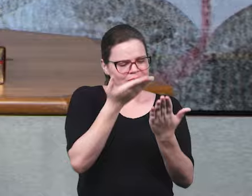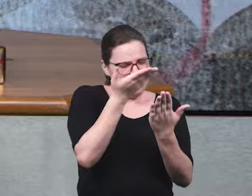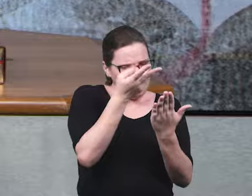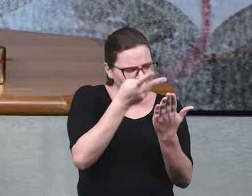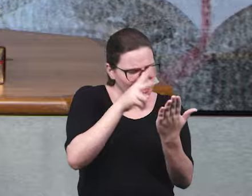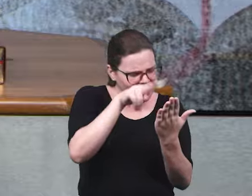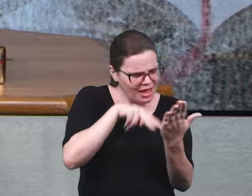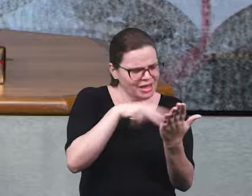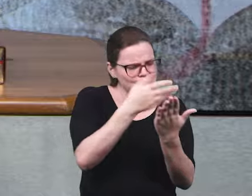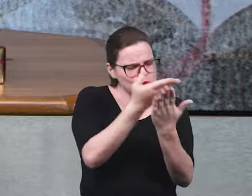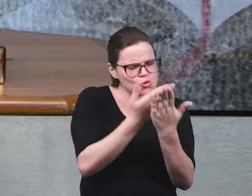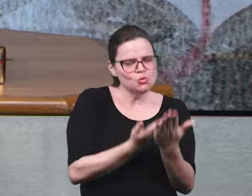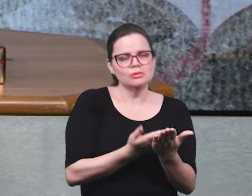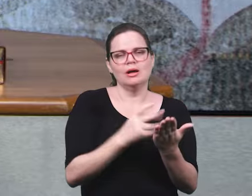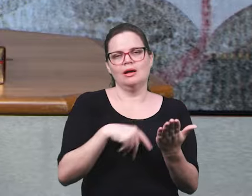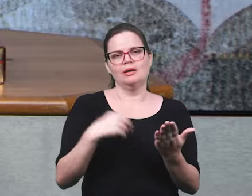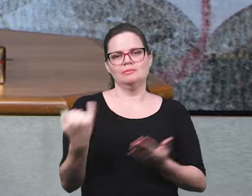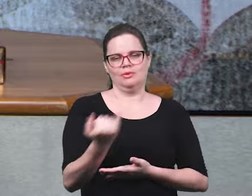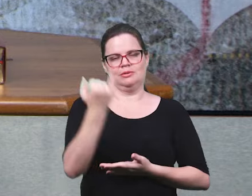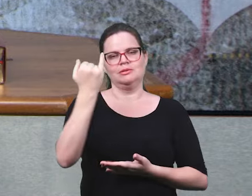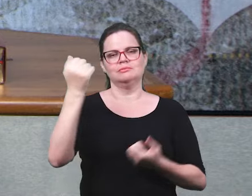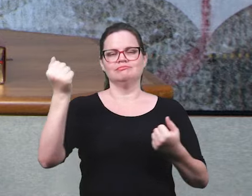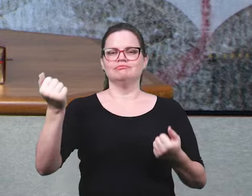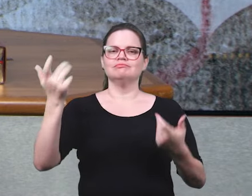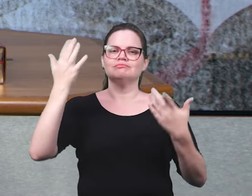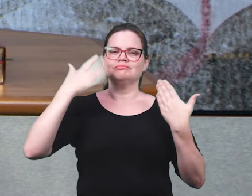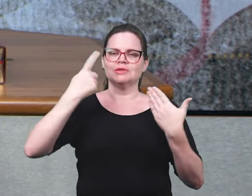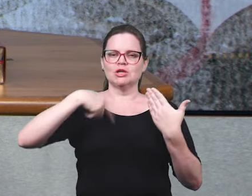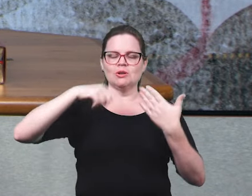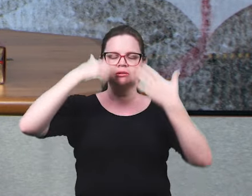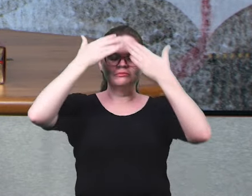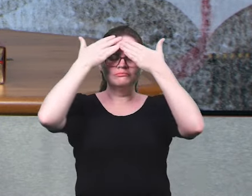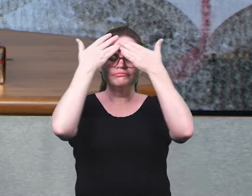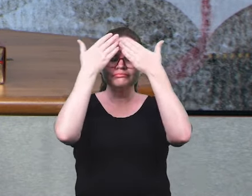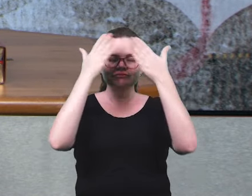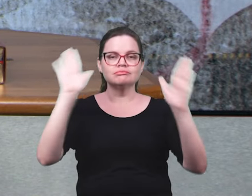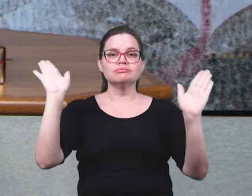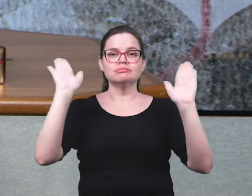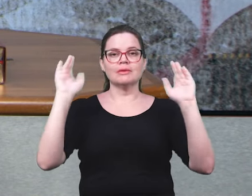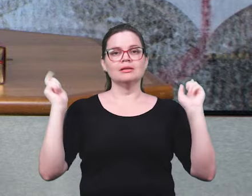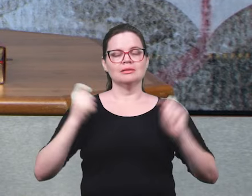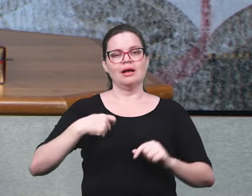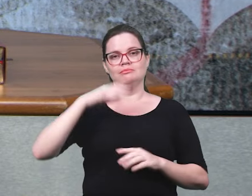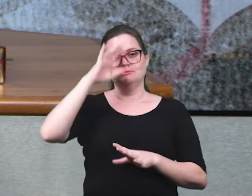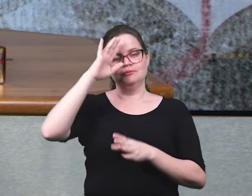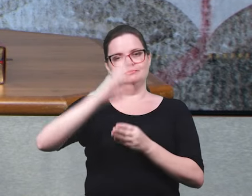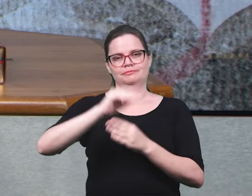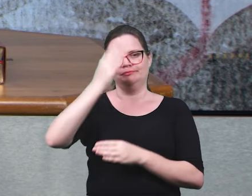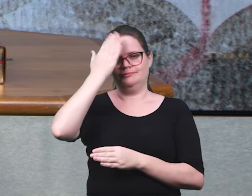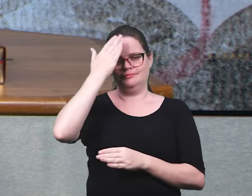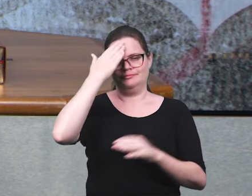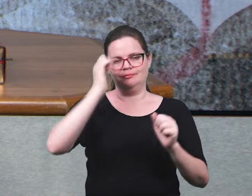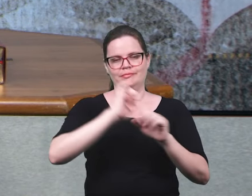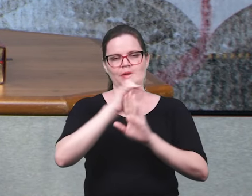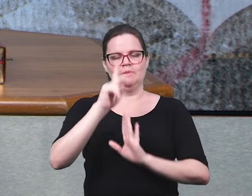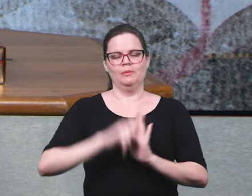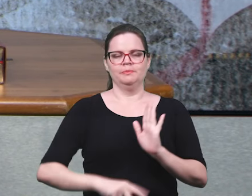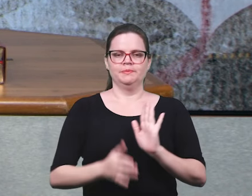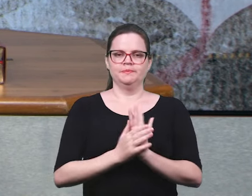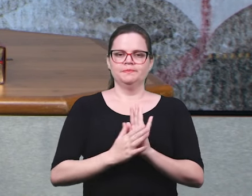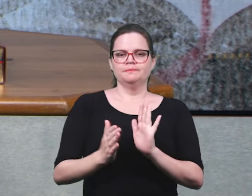dia para lermos a palavra de Deus, o Senhor abre os olhos do nosso entendimento para nós conhecermos aquilo que Ele tem